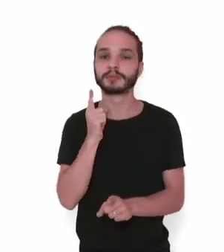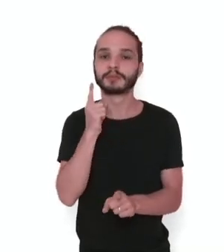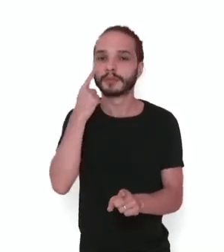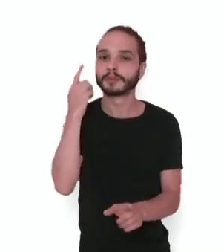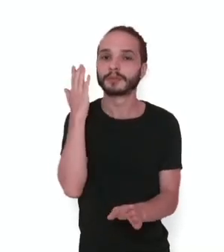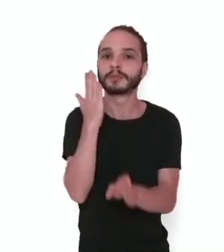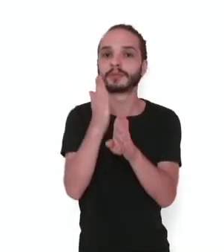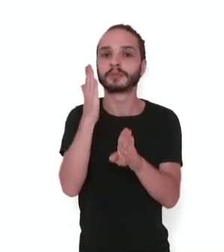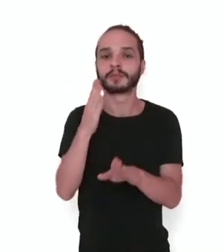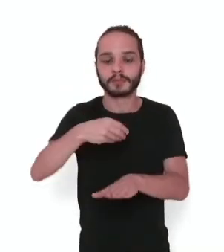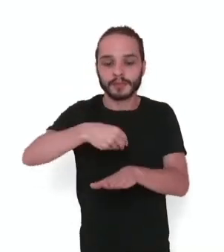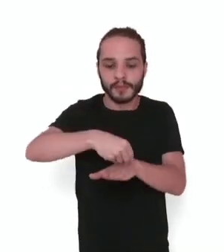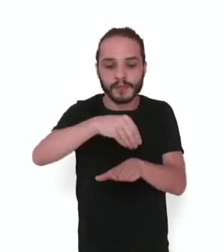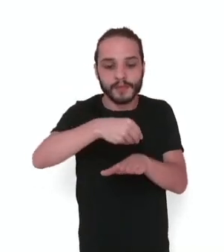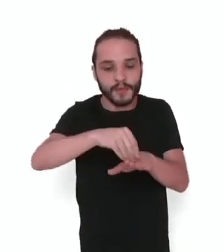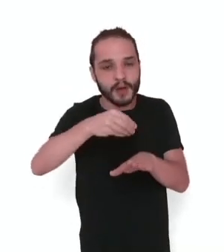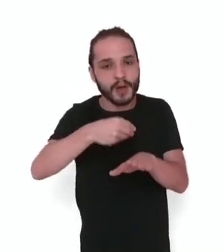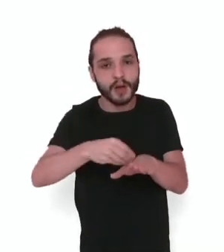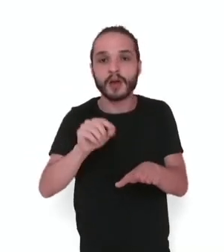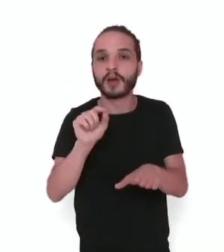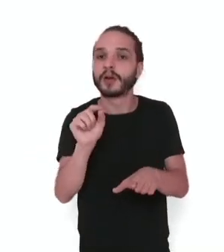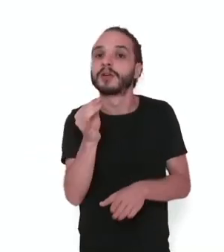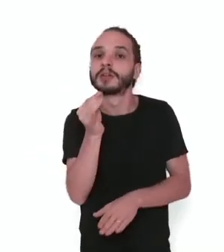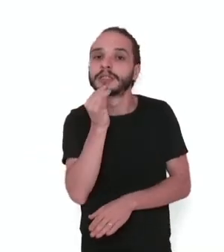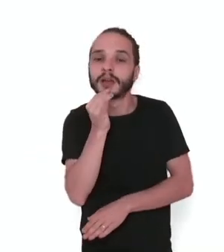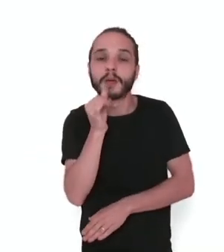entre eles o de uma mulher que viveu